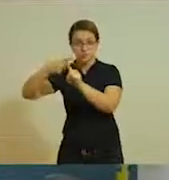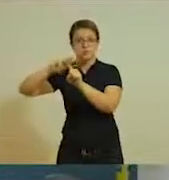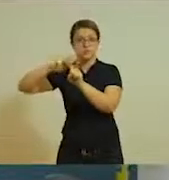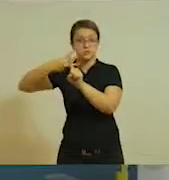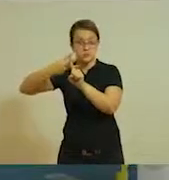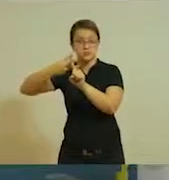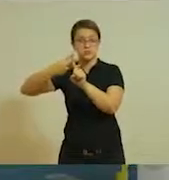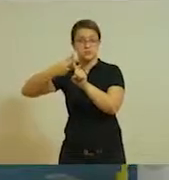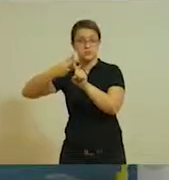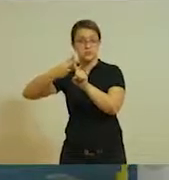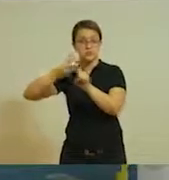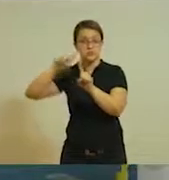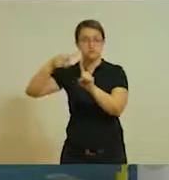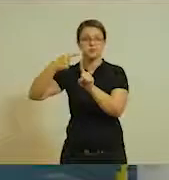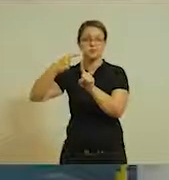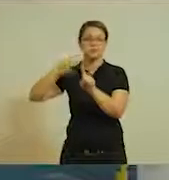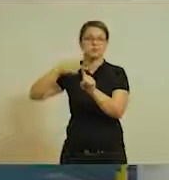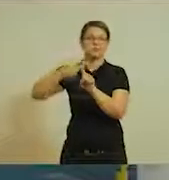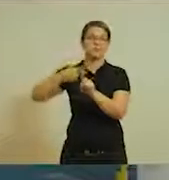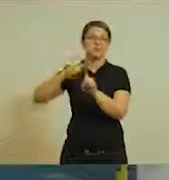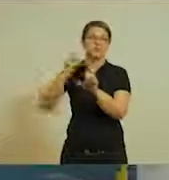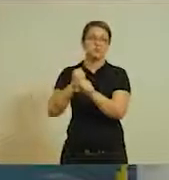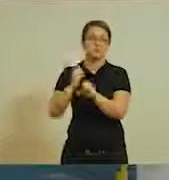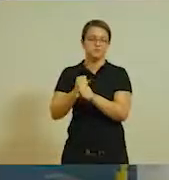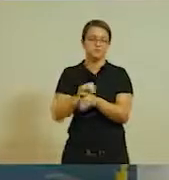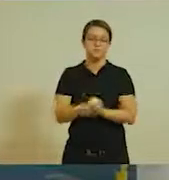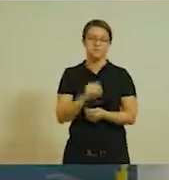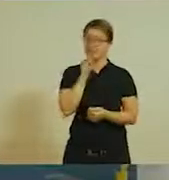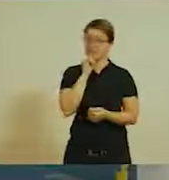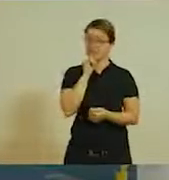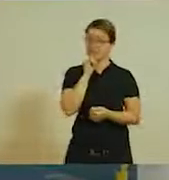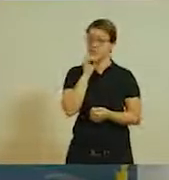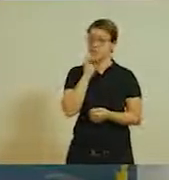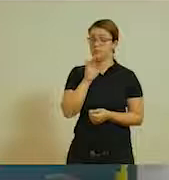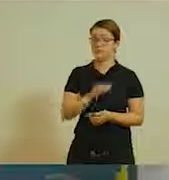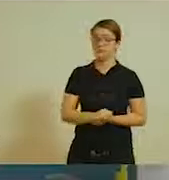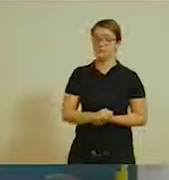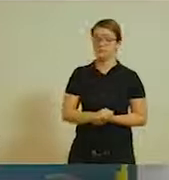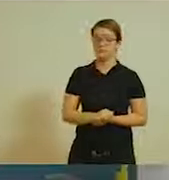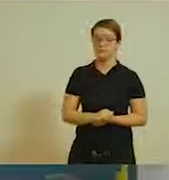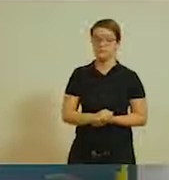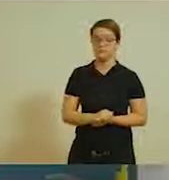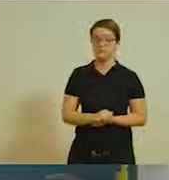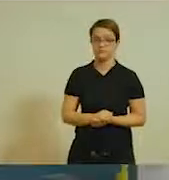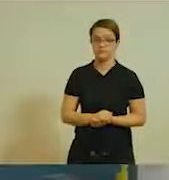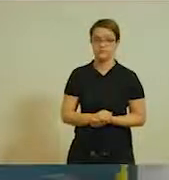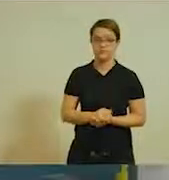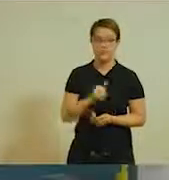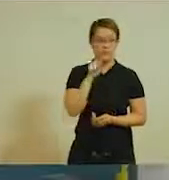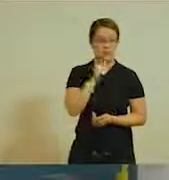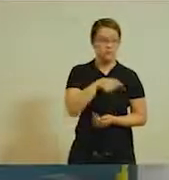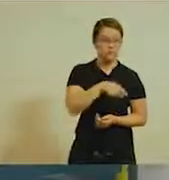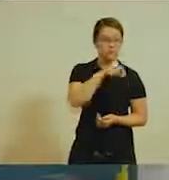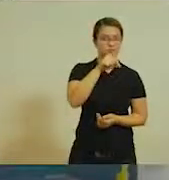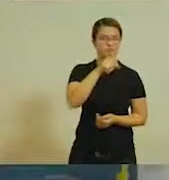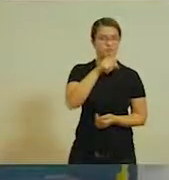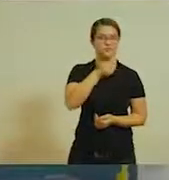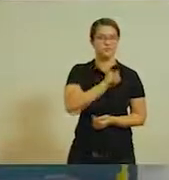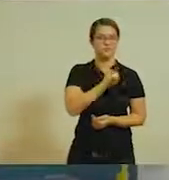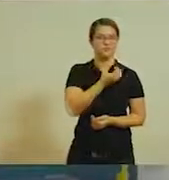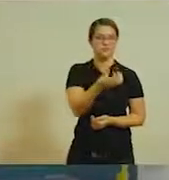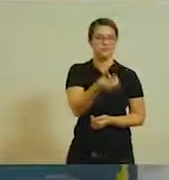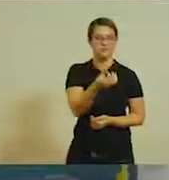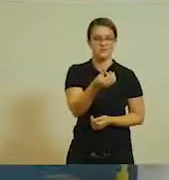dobro, triplo e depois adição. Vamos a um exemplo? O número que ela sorteou foi